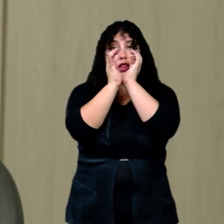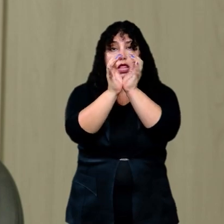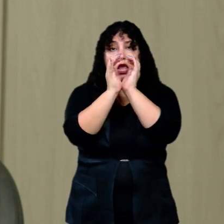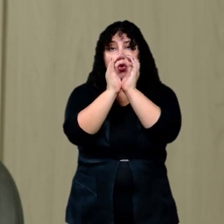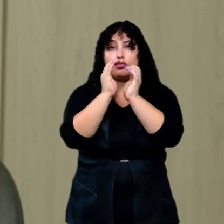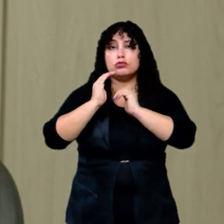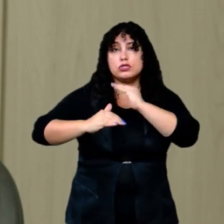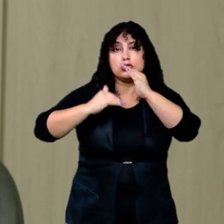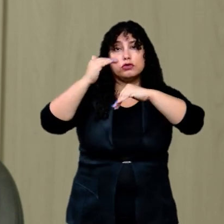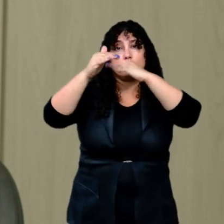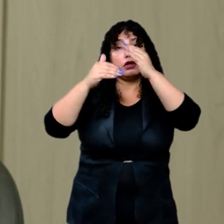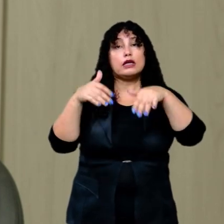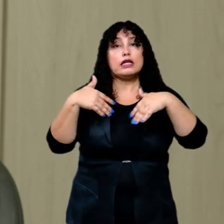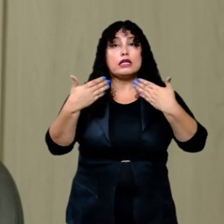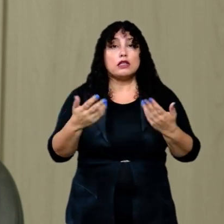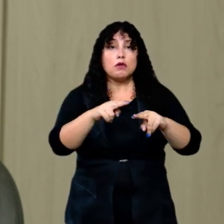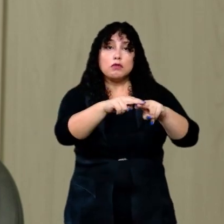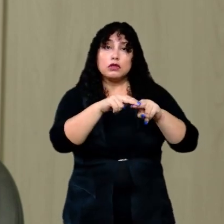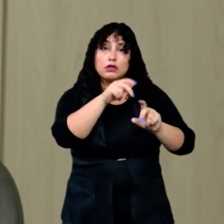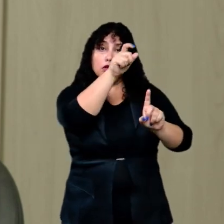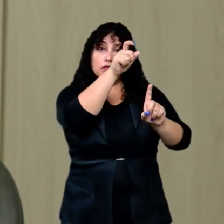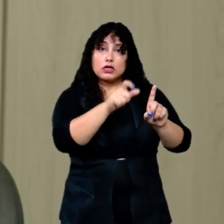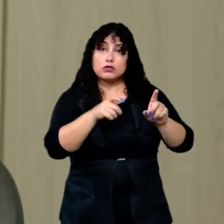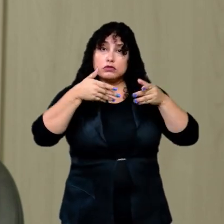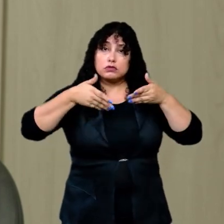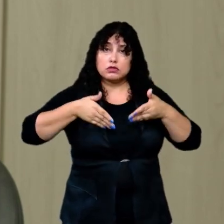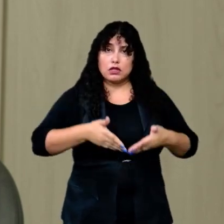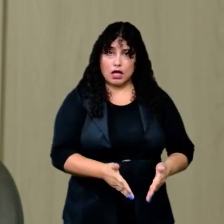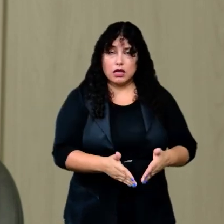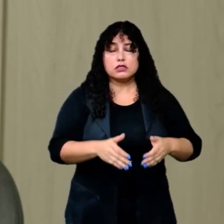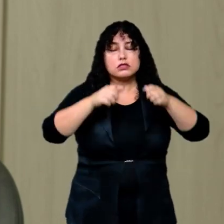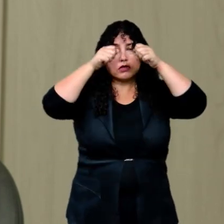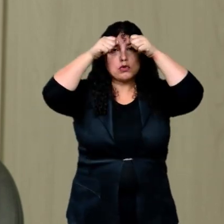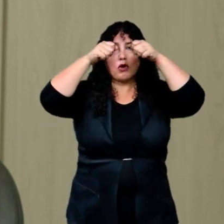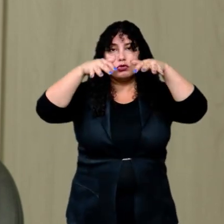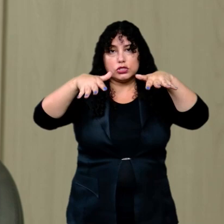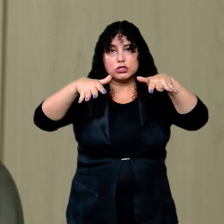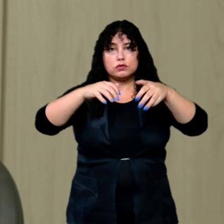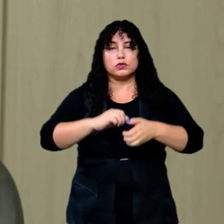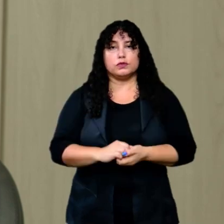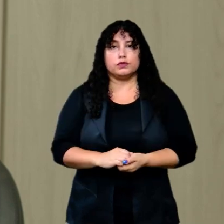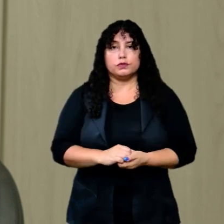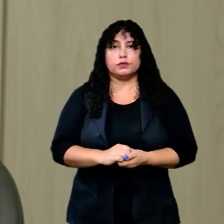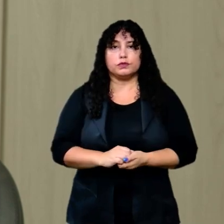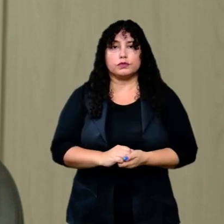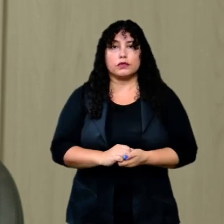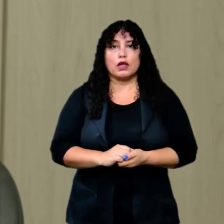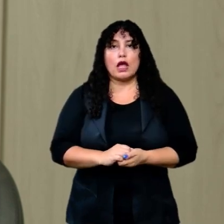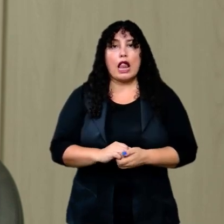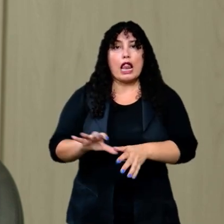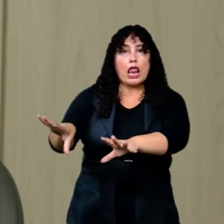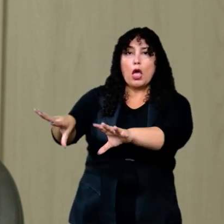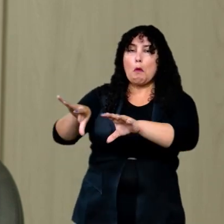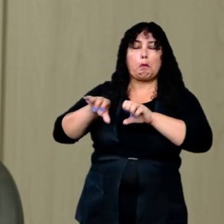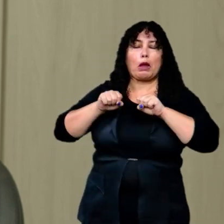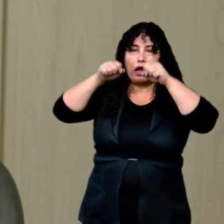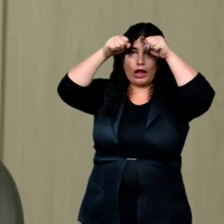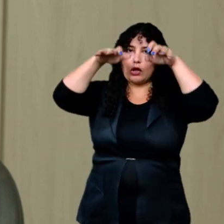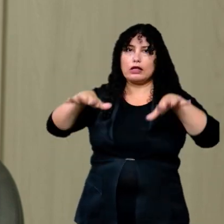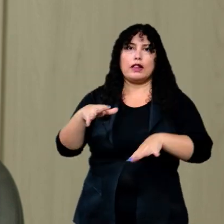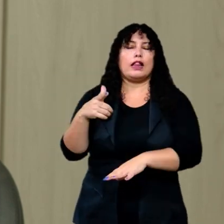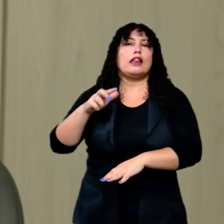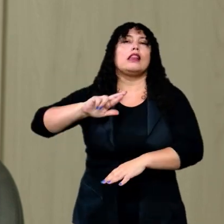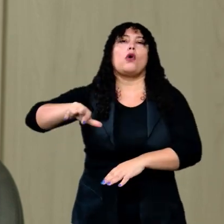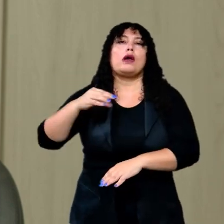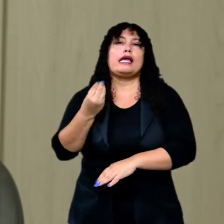né? Portanto, a pessoa nasce com autismo. Ela não pega autismo. Não existe